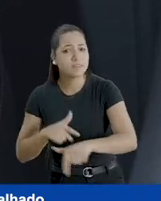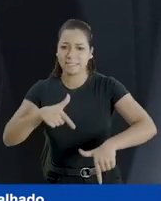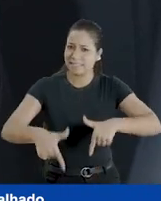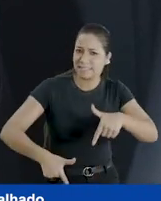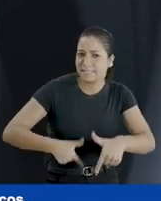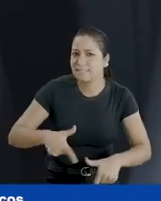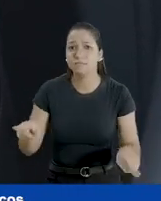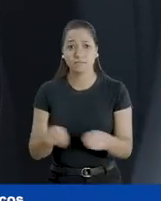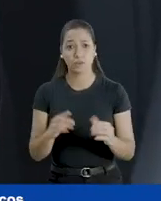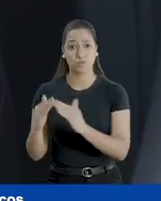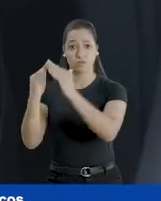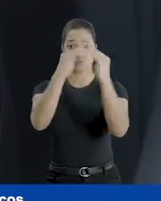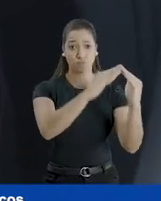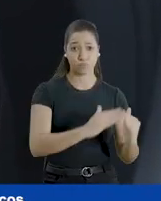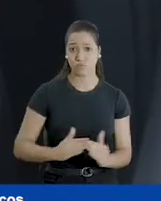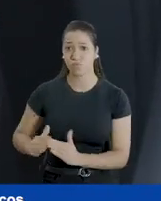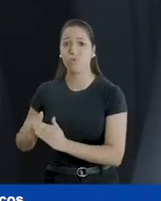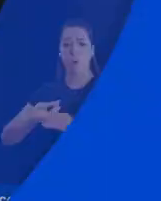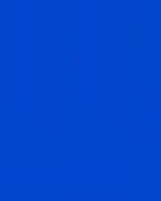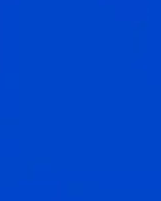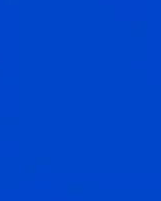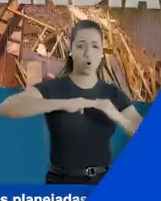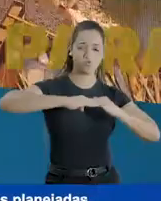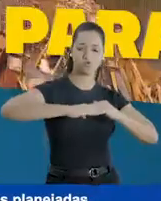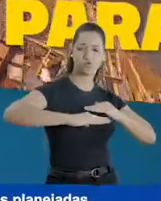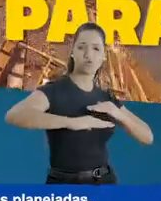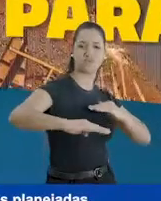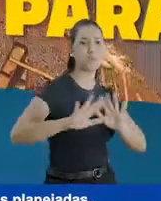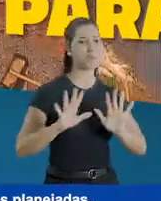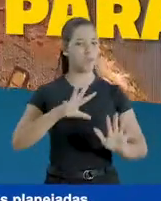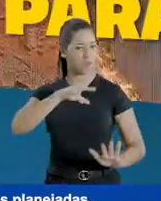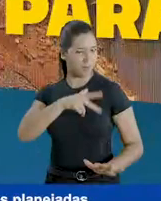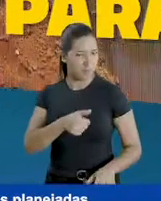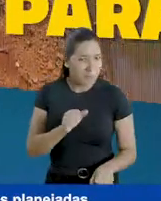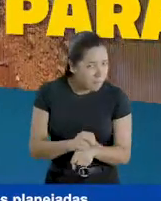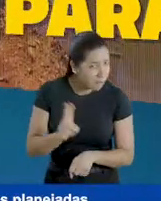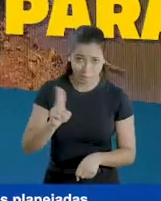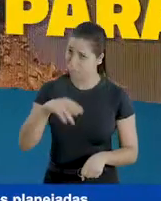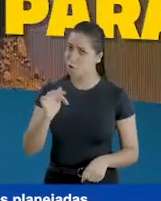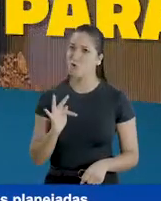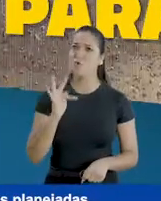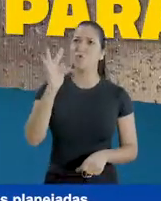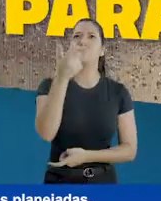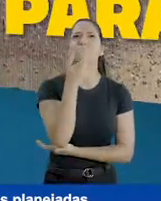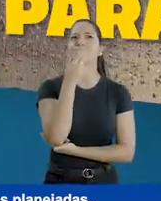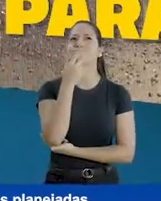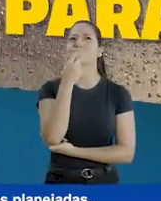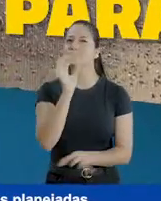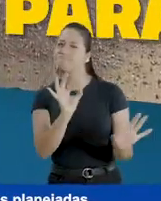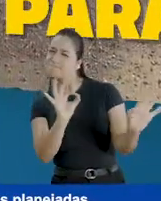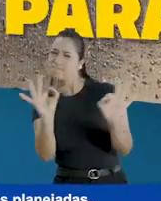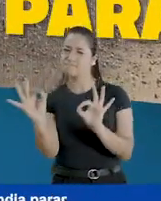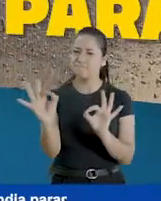que ele tem trabalhado também nossos bairros, tirando todos os buracos. Mas o Odelmo não para e sempre antecipa o futuro com